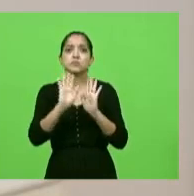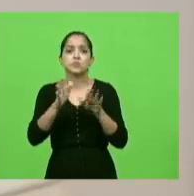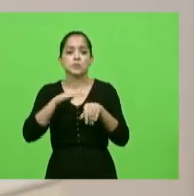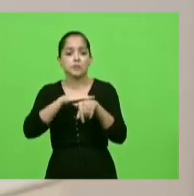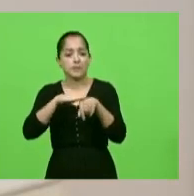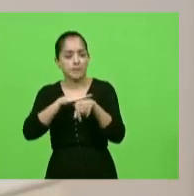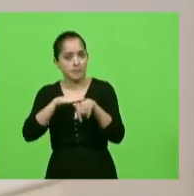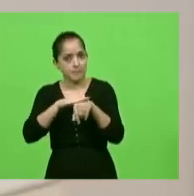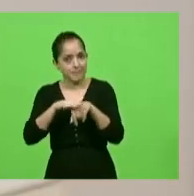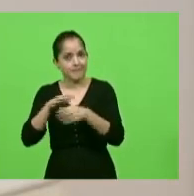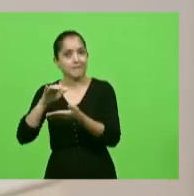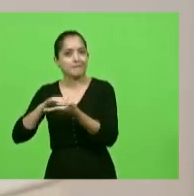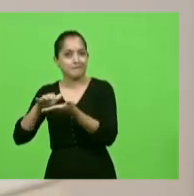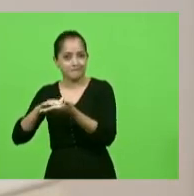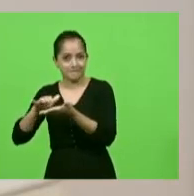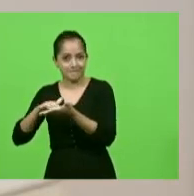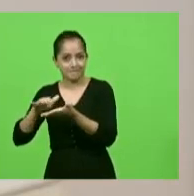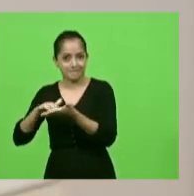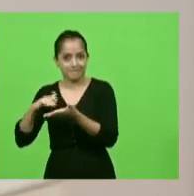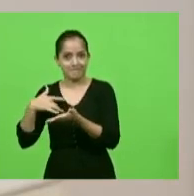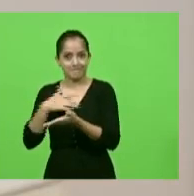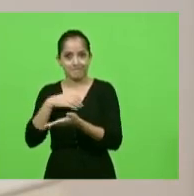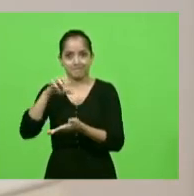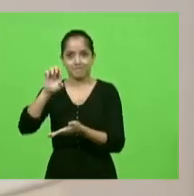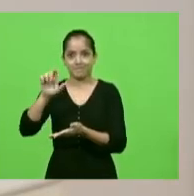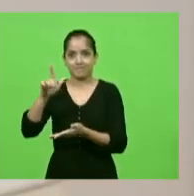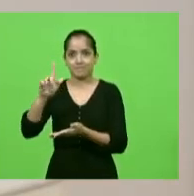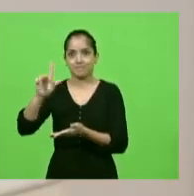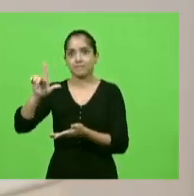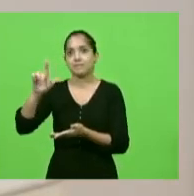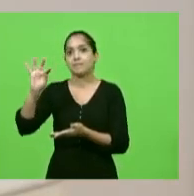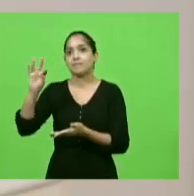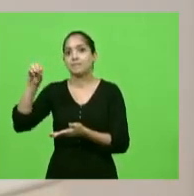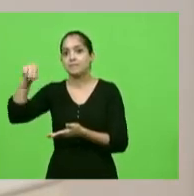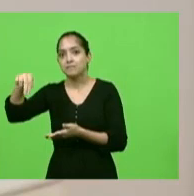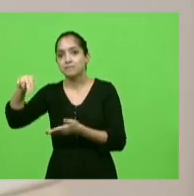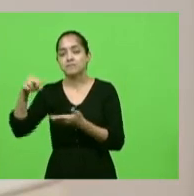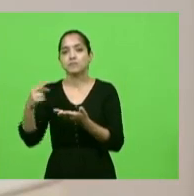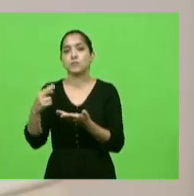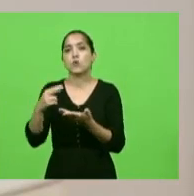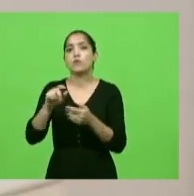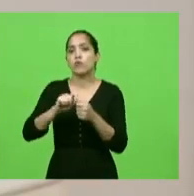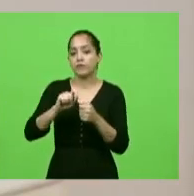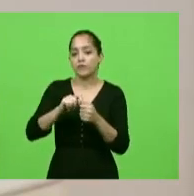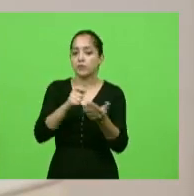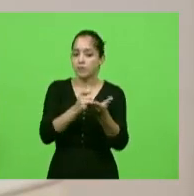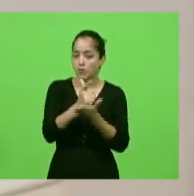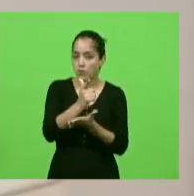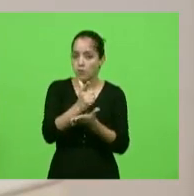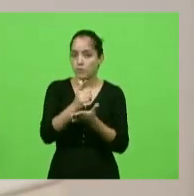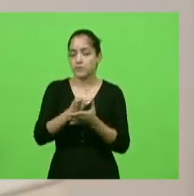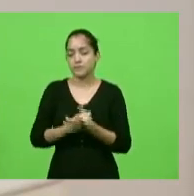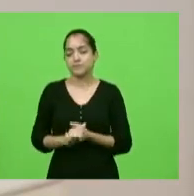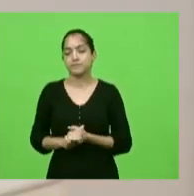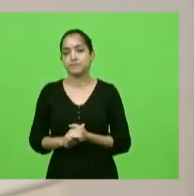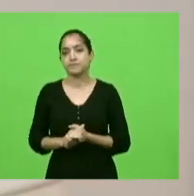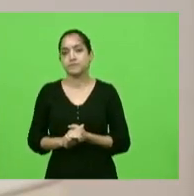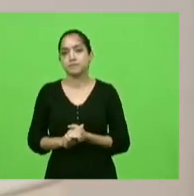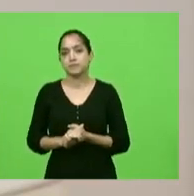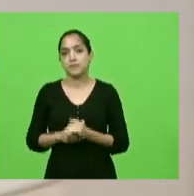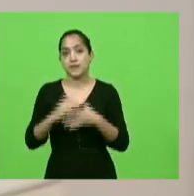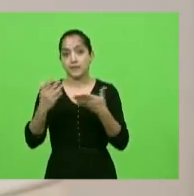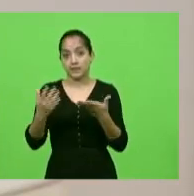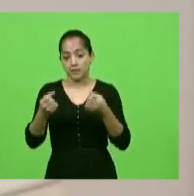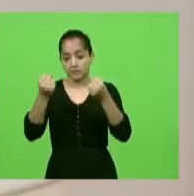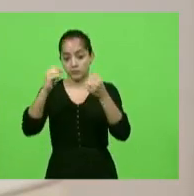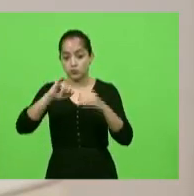com o secretário Elton. Depois ele confirma para a gente, foi feita uma aquisição, fecha aspas. Na justificativa